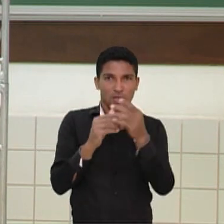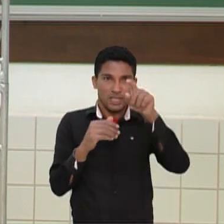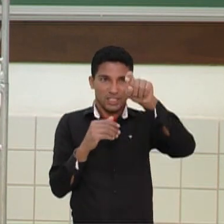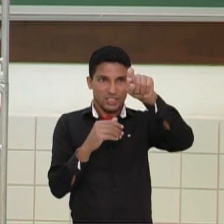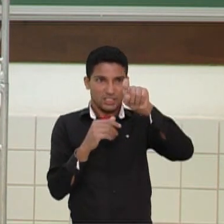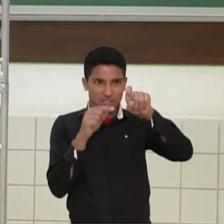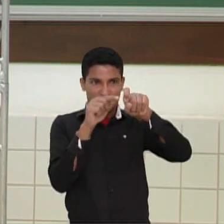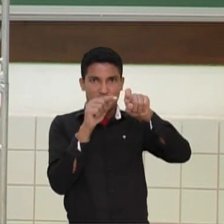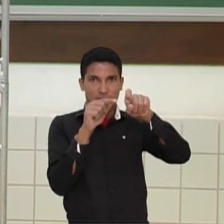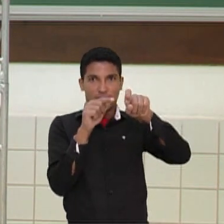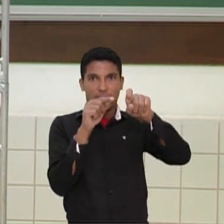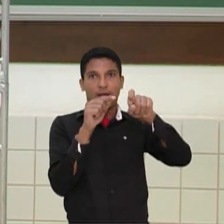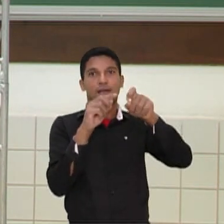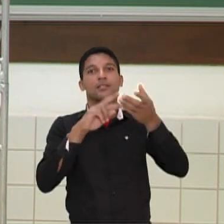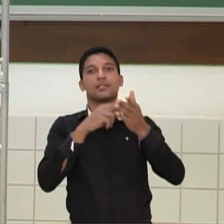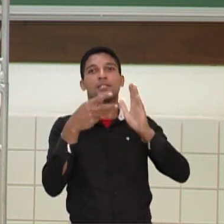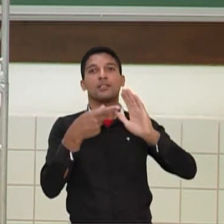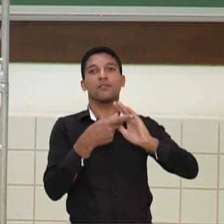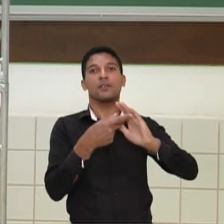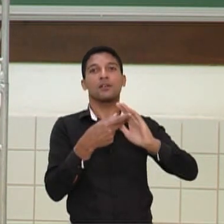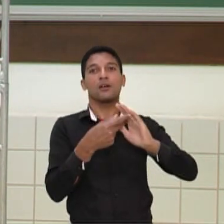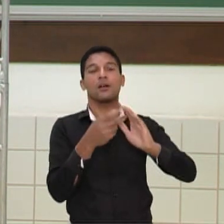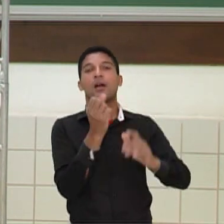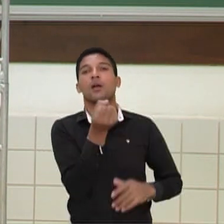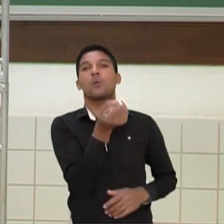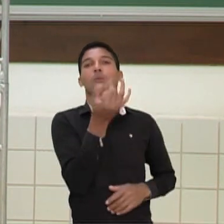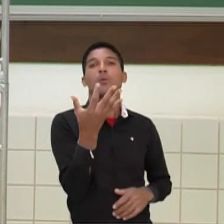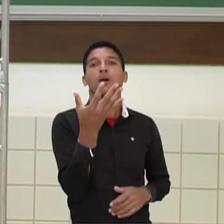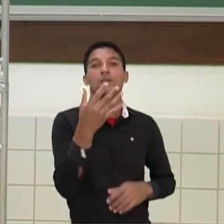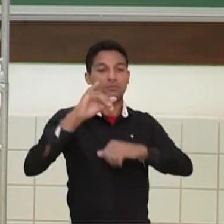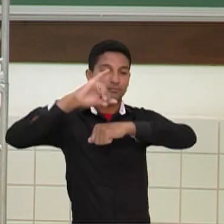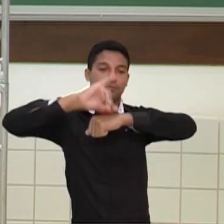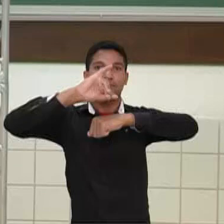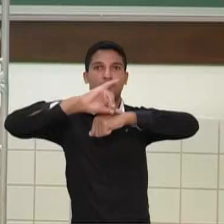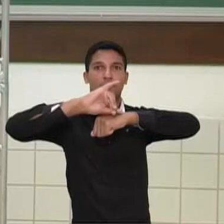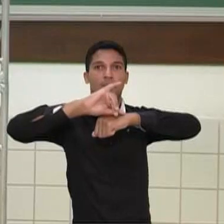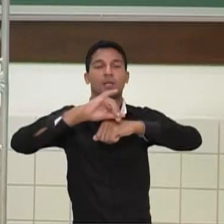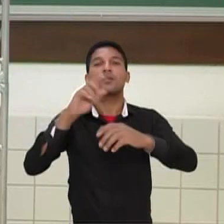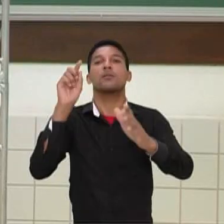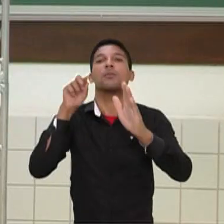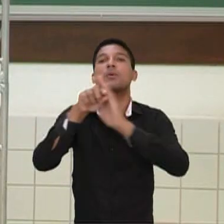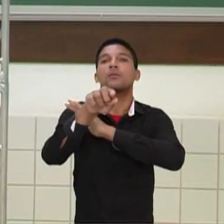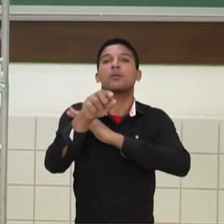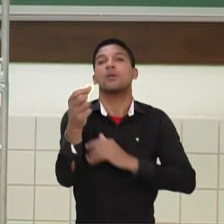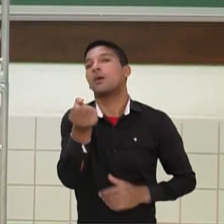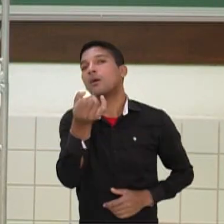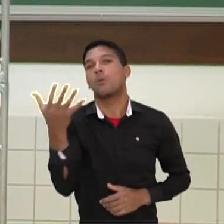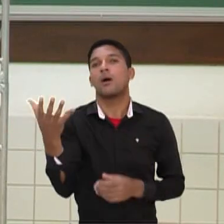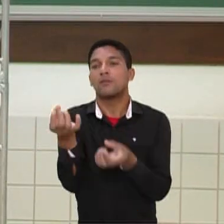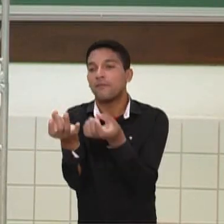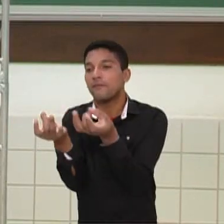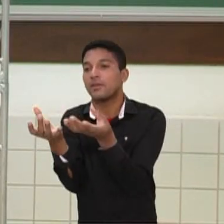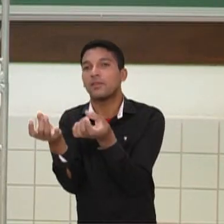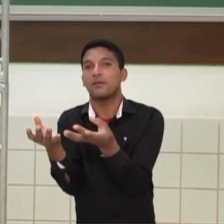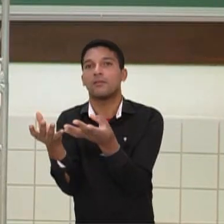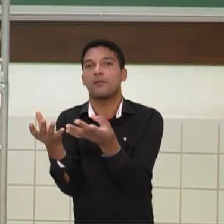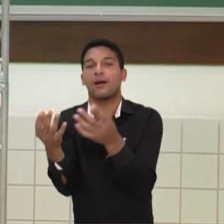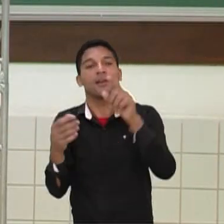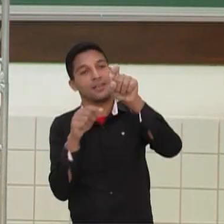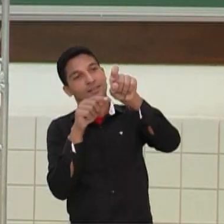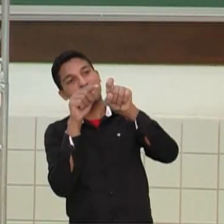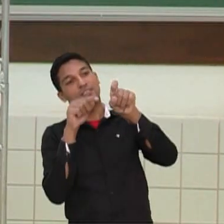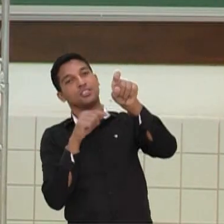a quantidade de produtos, não é isso? Então, se ele está perguntando qual é a quantidade de produtos vendidos, ele está perguntando qual é o